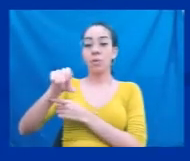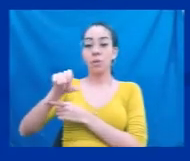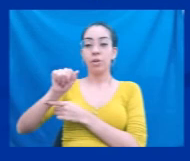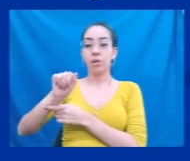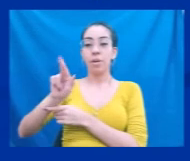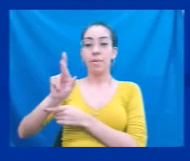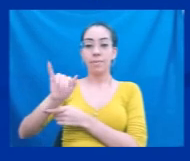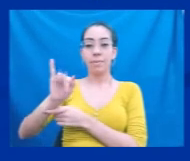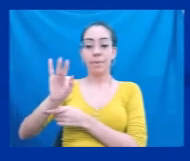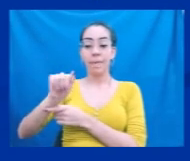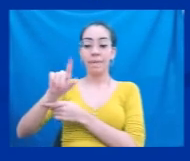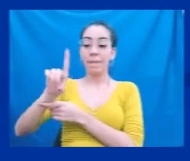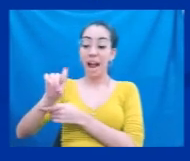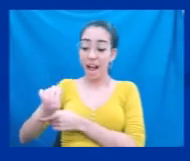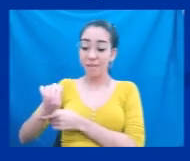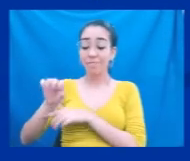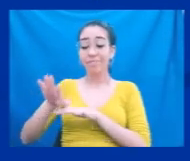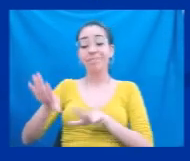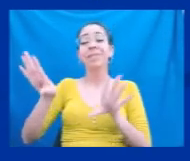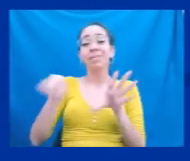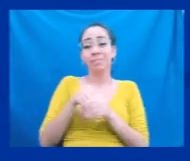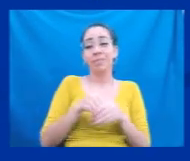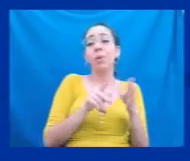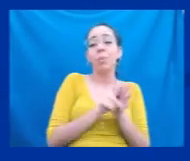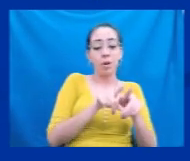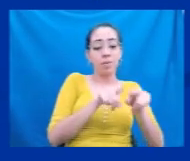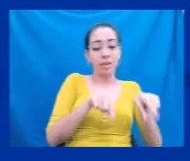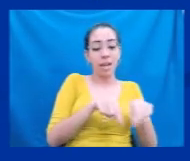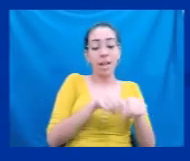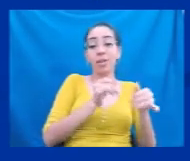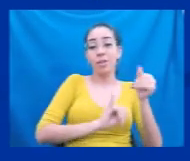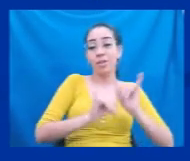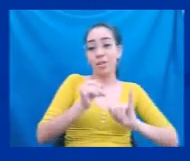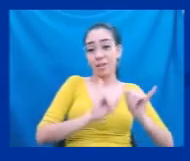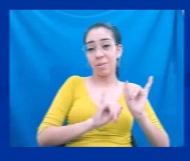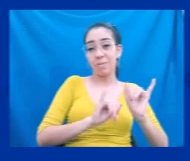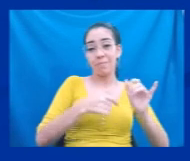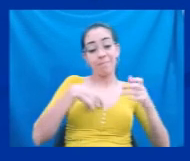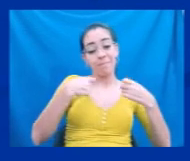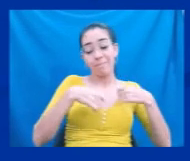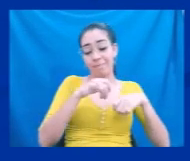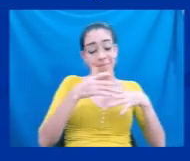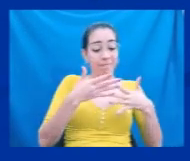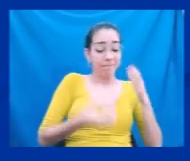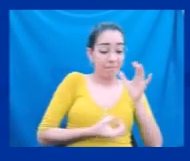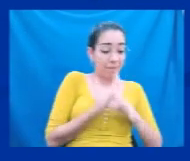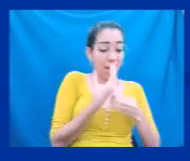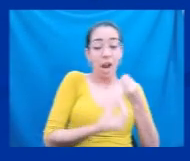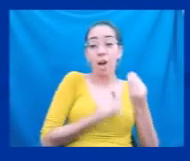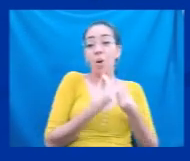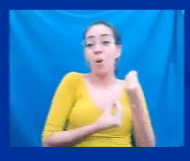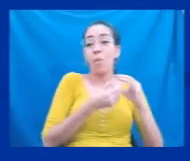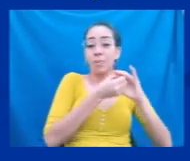do próprio laboratório. Então, dentro daquele espaço do laboratório, nós temos que criar ali, ter um critério para armazenamento dos produtos dos quais